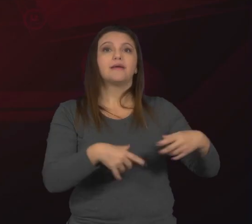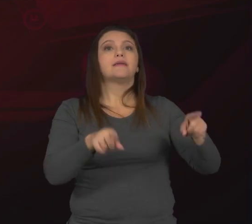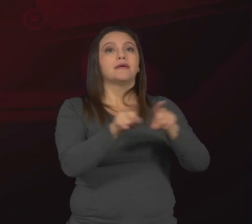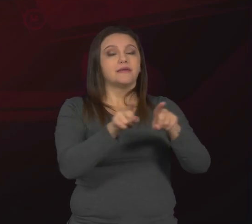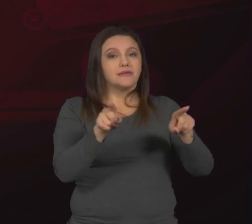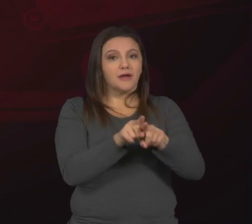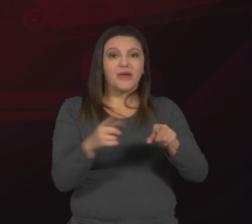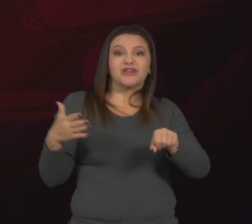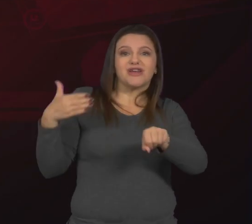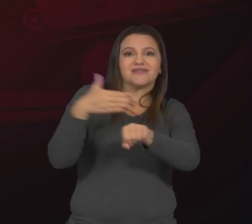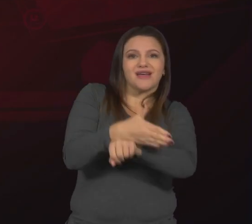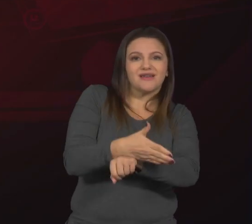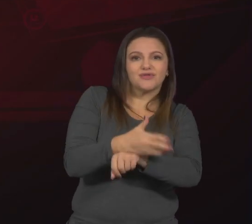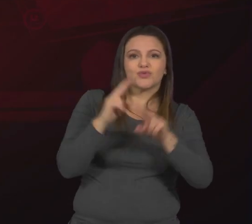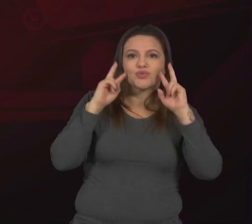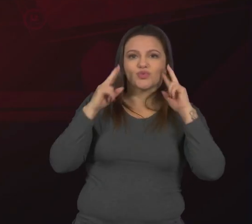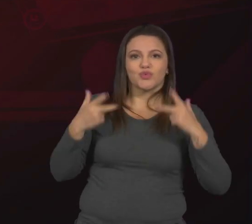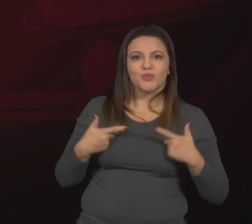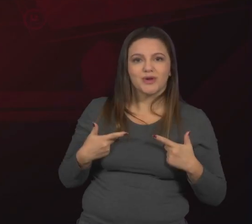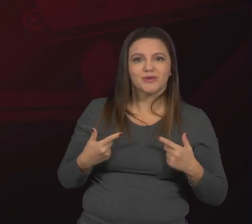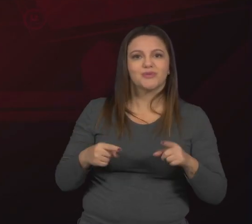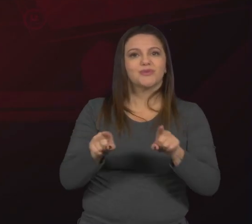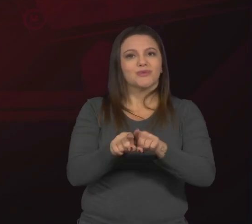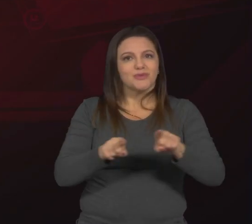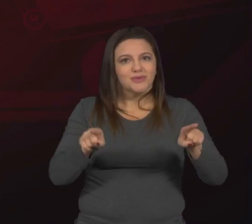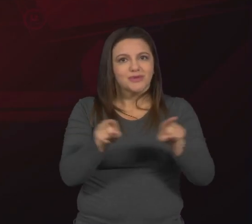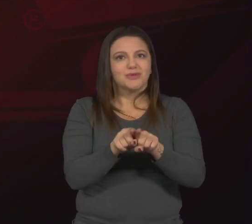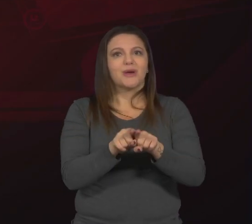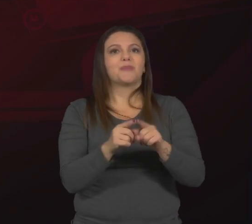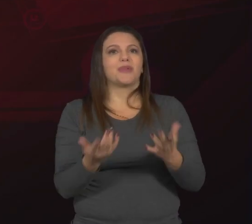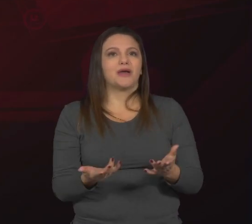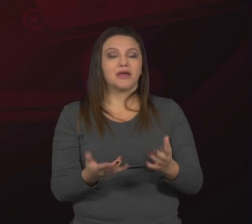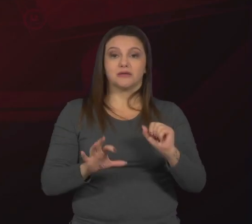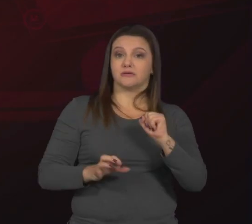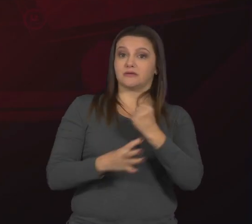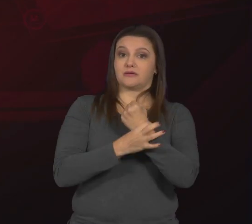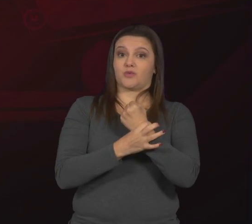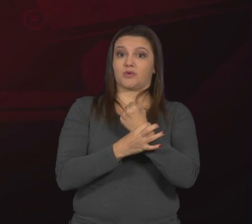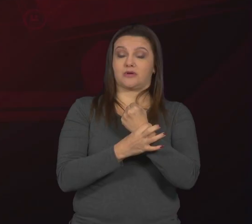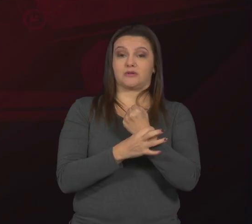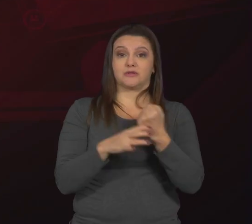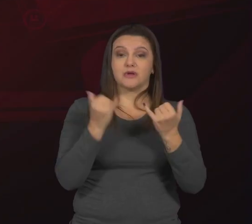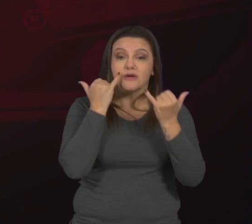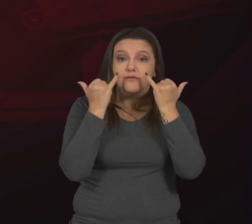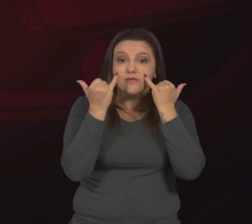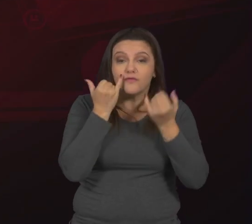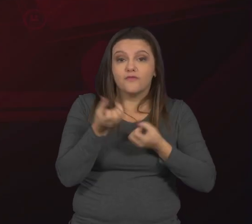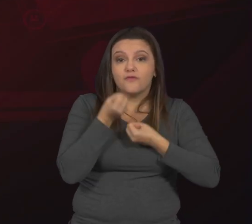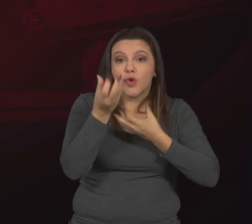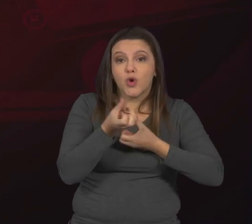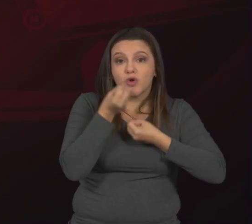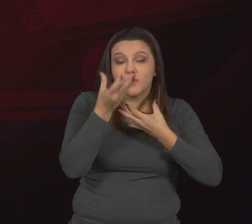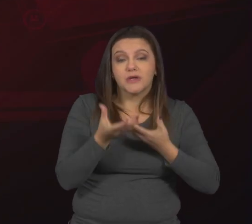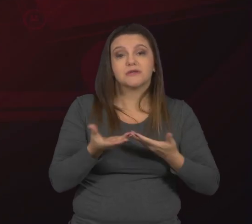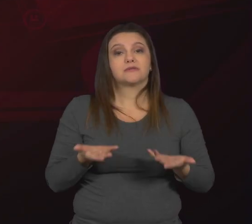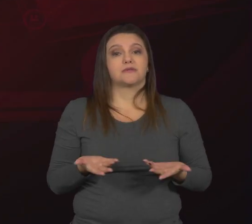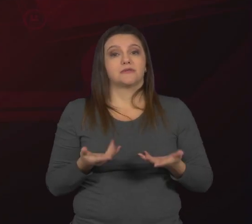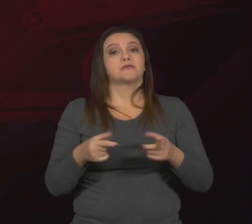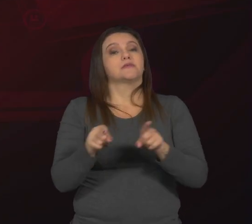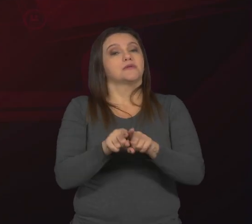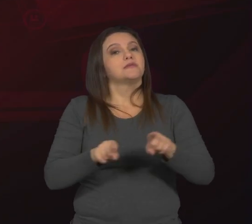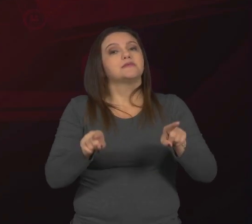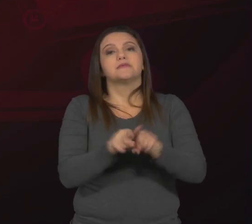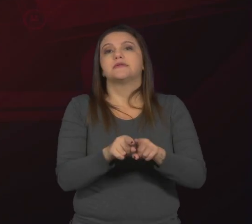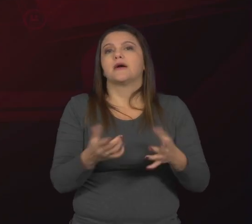de usuário, páginas web dinâmica, segurança da informação, que tem um pouco a ver com gestão de sessão. E o